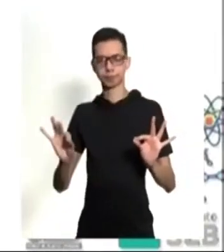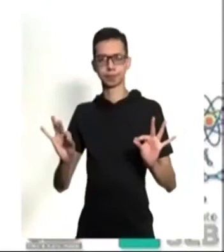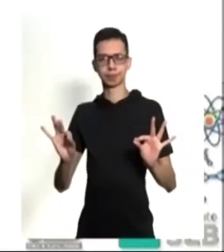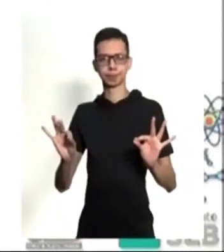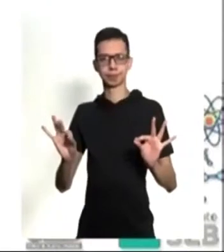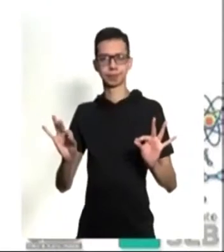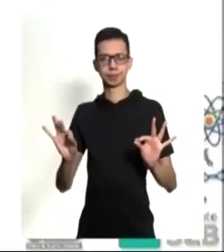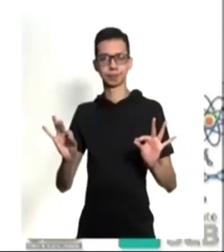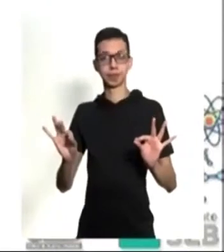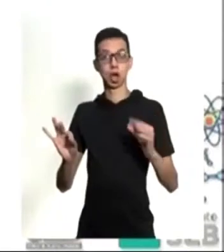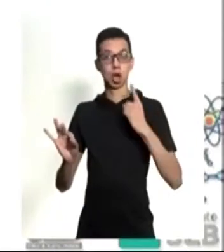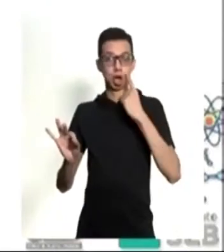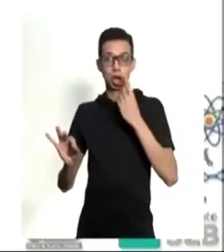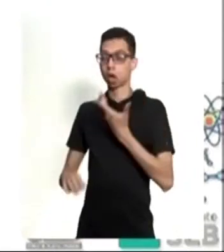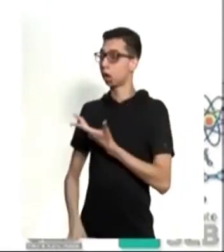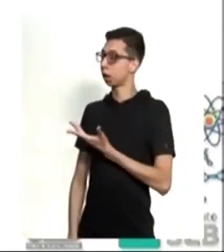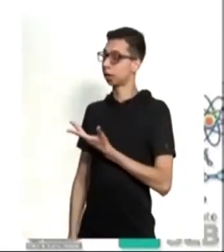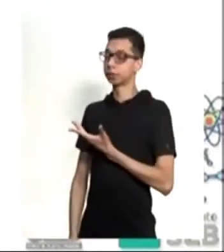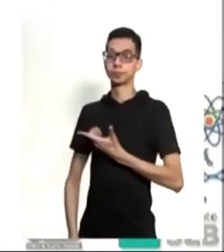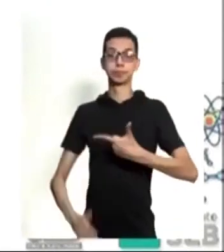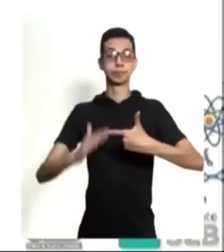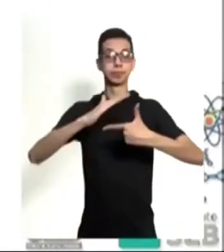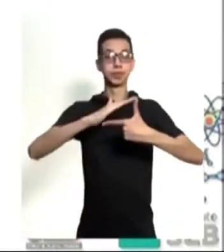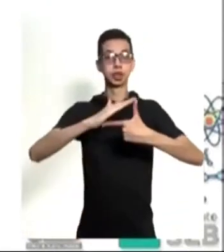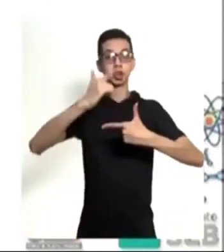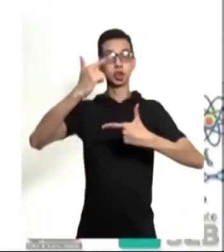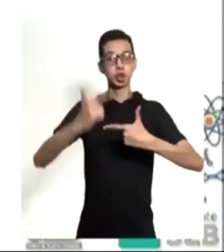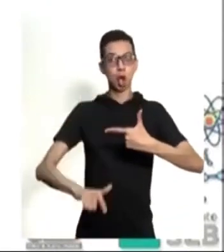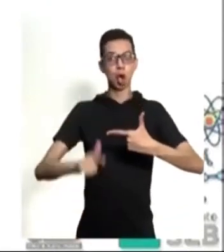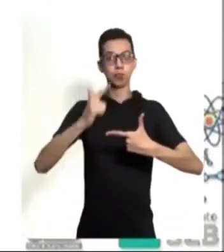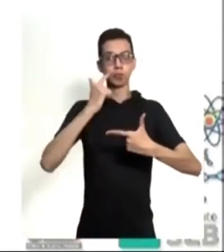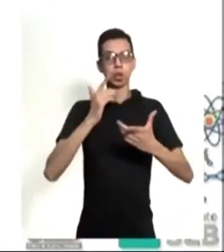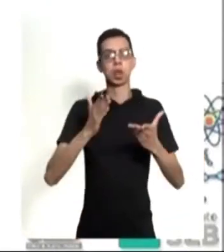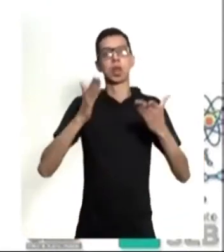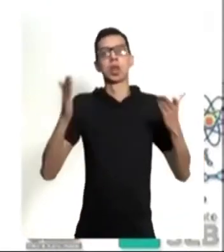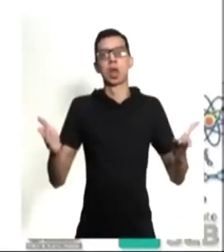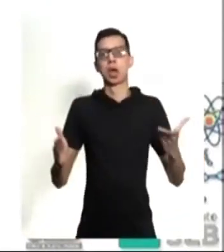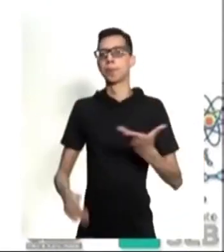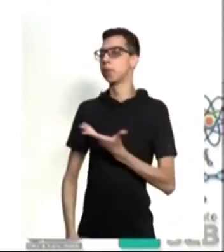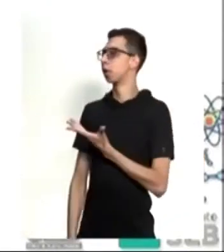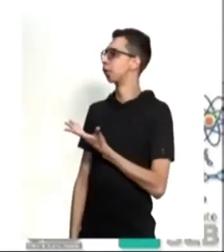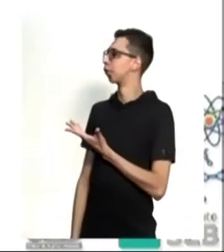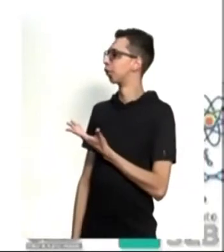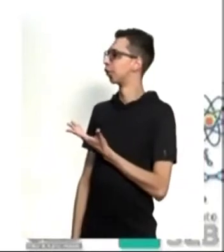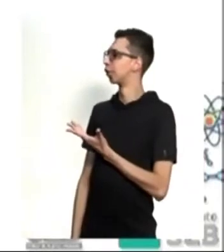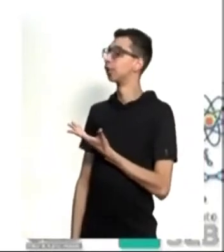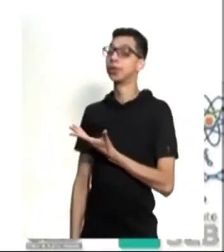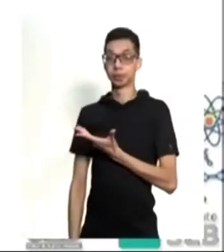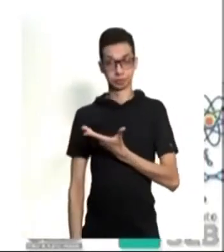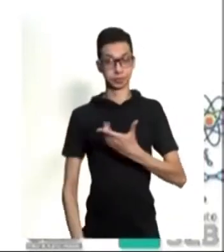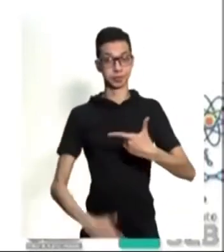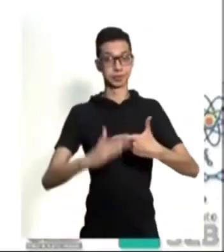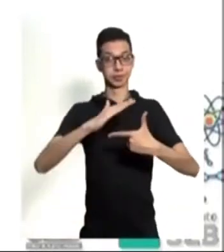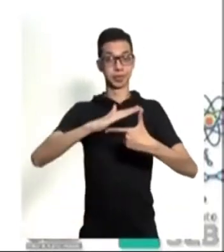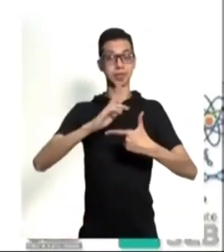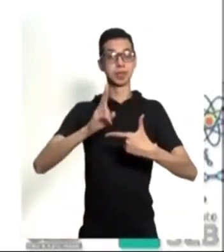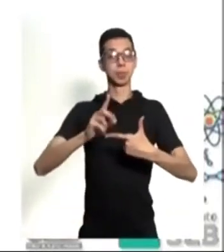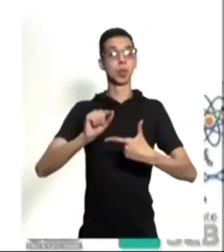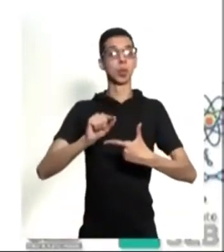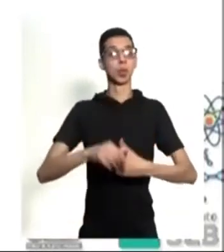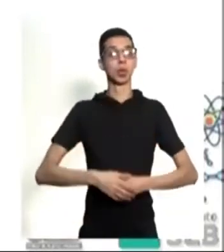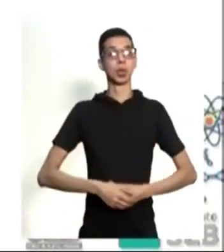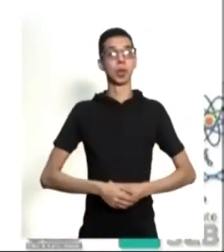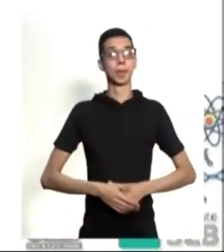paralelepípedo. Olha o triângulo retângulo grandão aí. Para todo o triângulo retângulo, sempre vale o teorema do